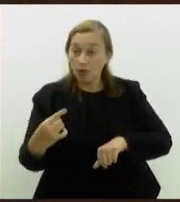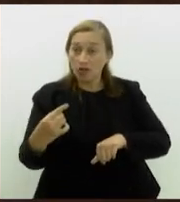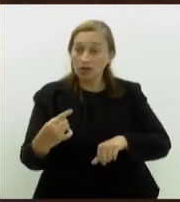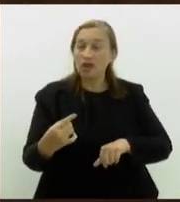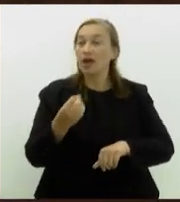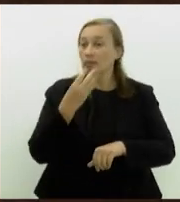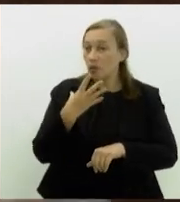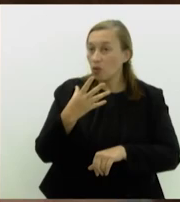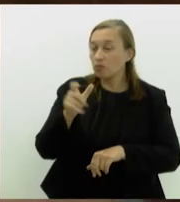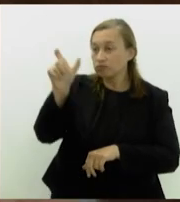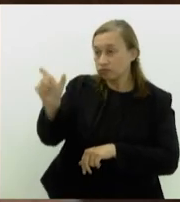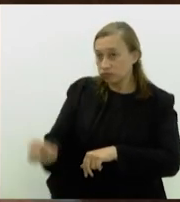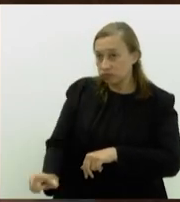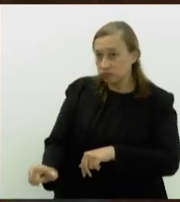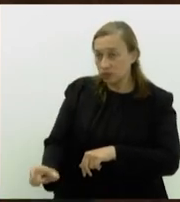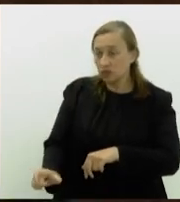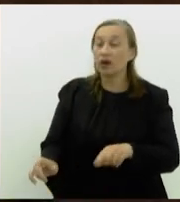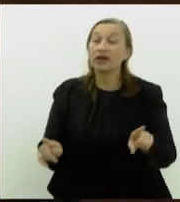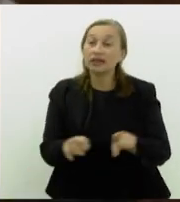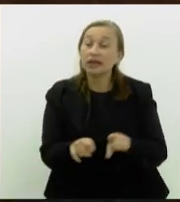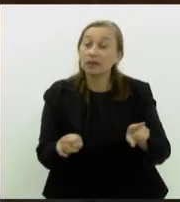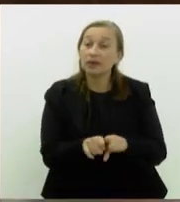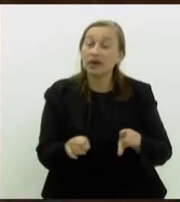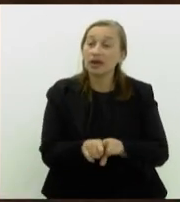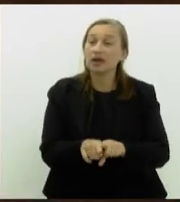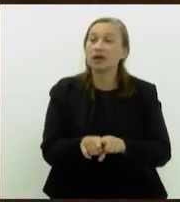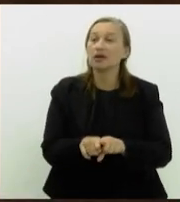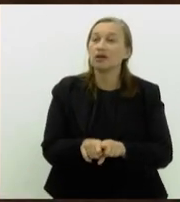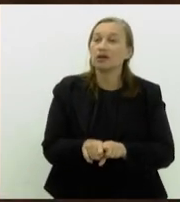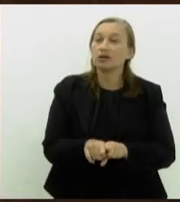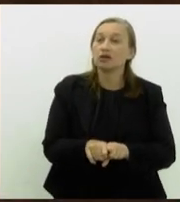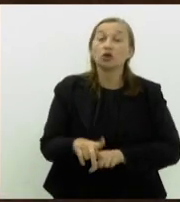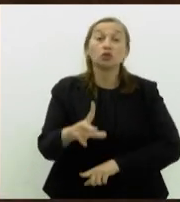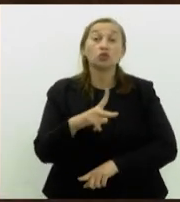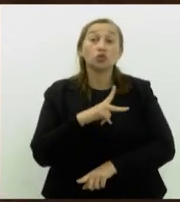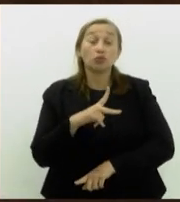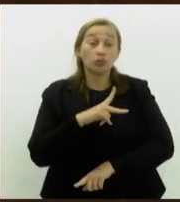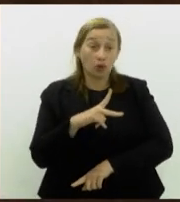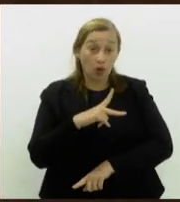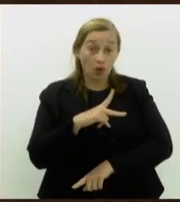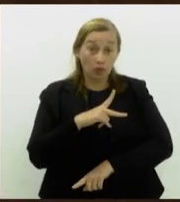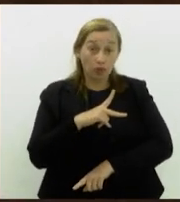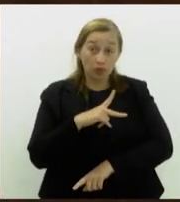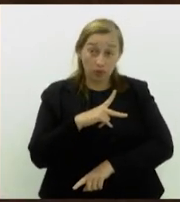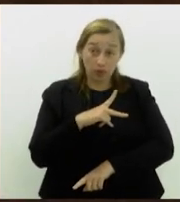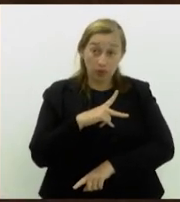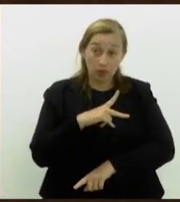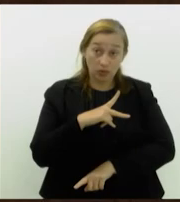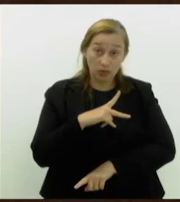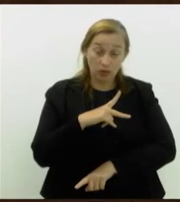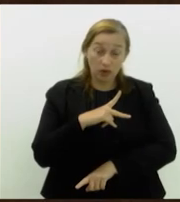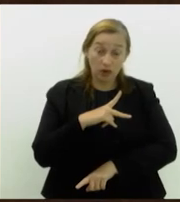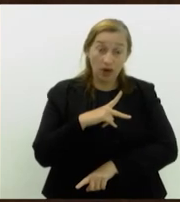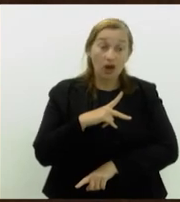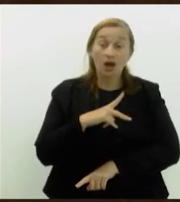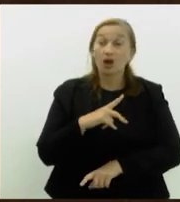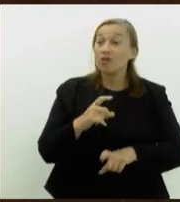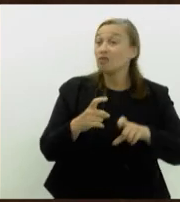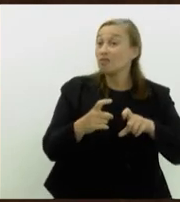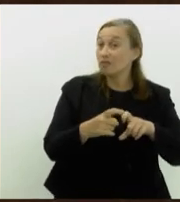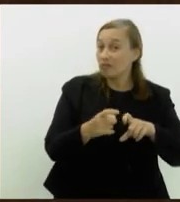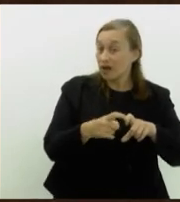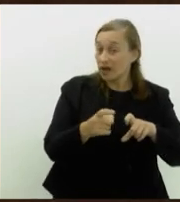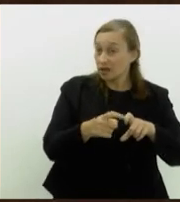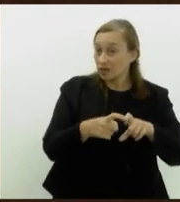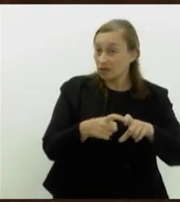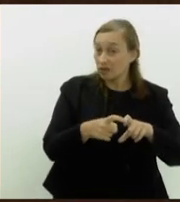também para a questão do próprio agente público que tem que amparar o doente com